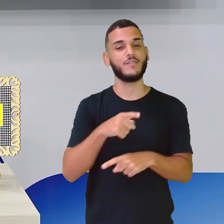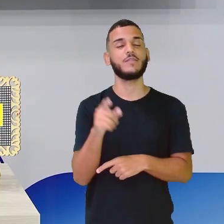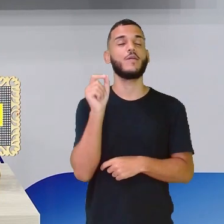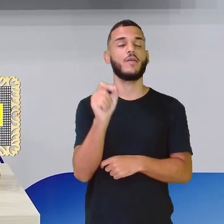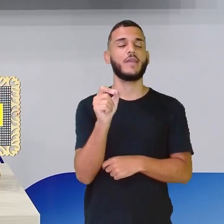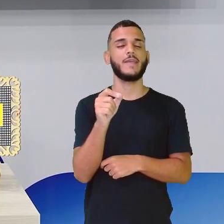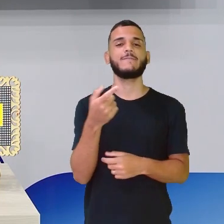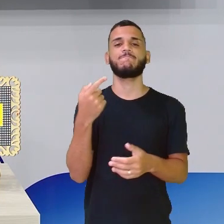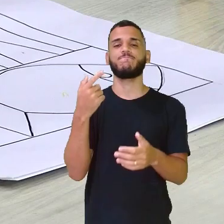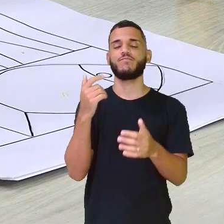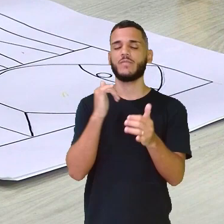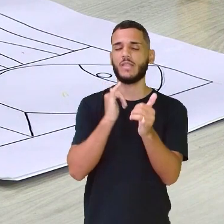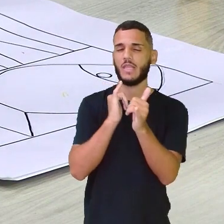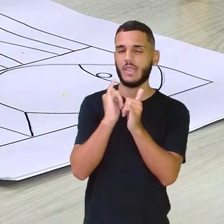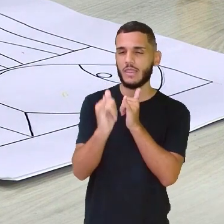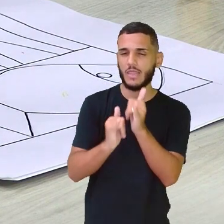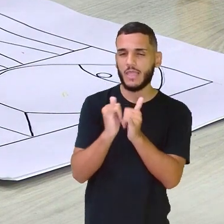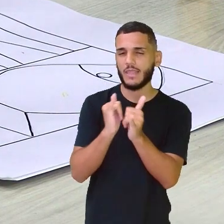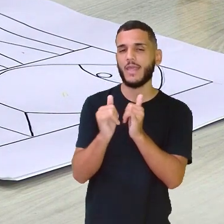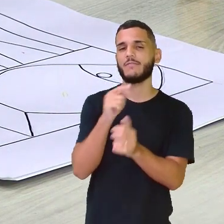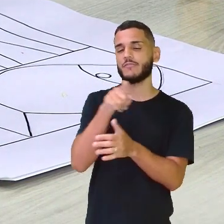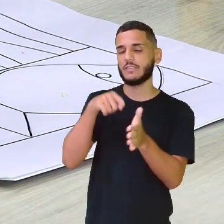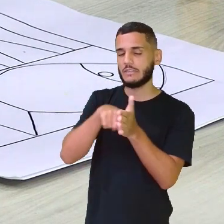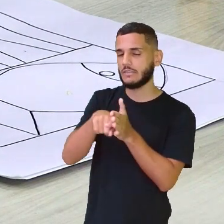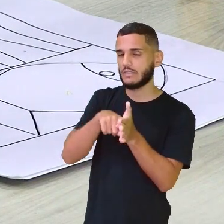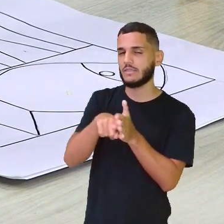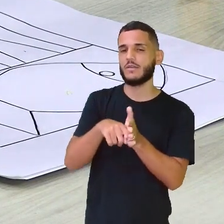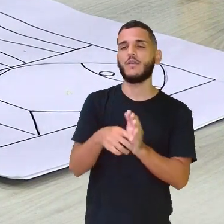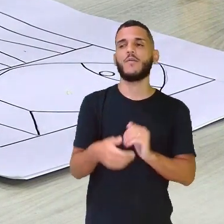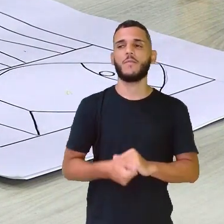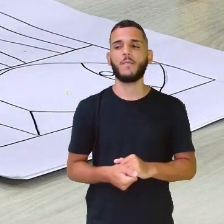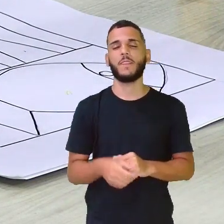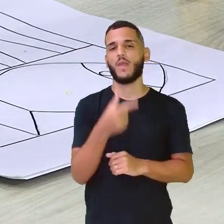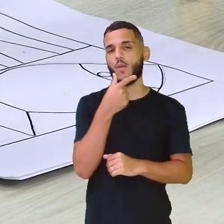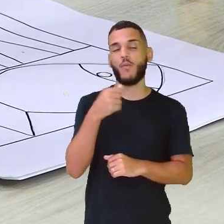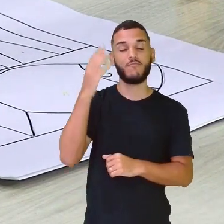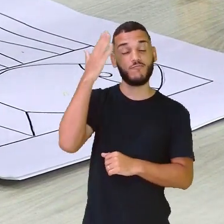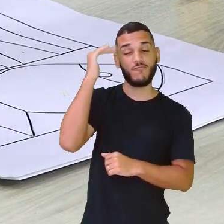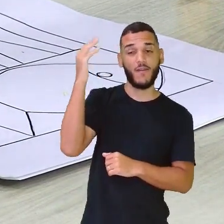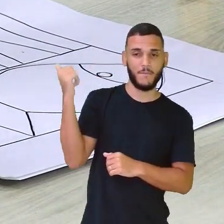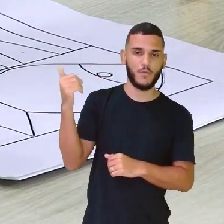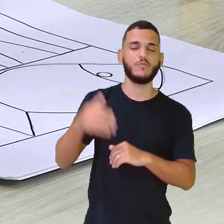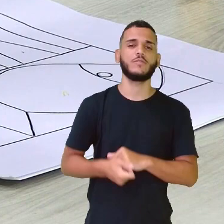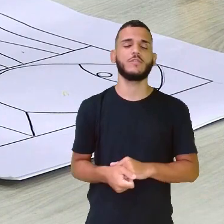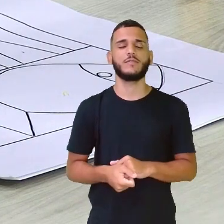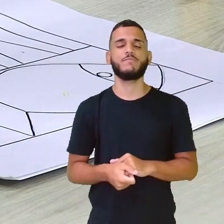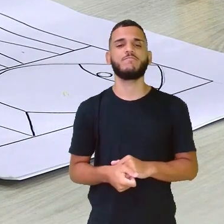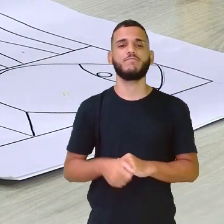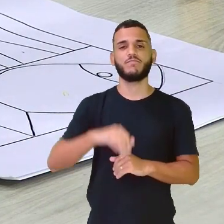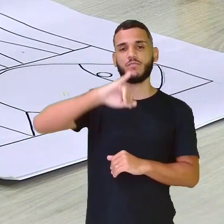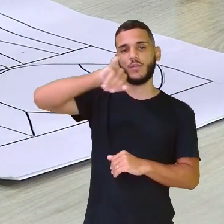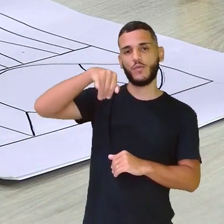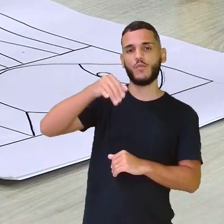a procurar na internet mais obras lá desse famoso artista Joaquim